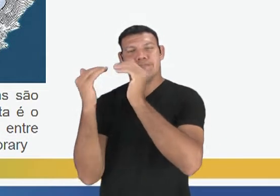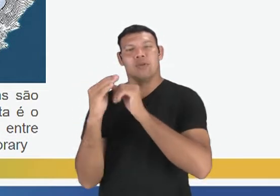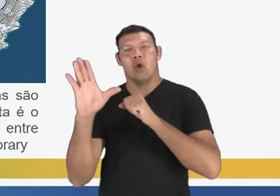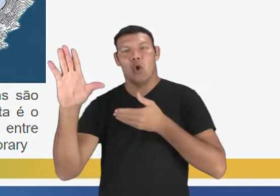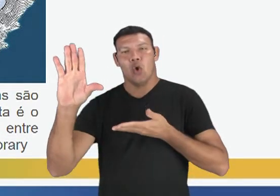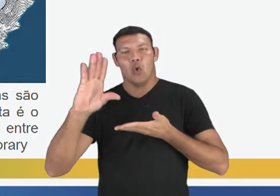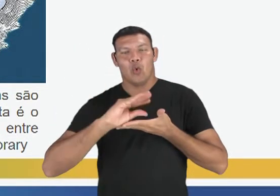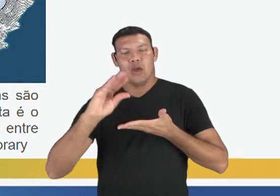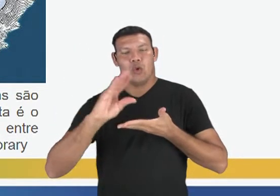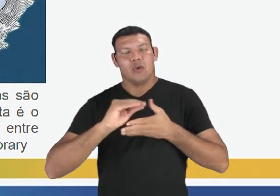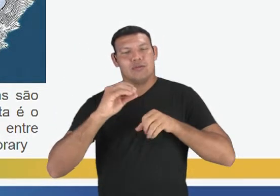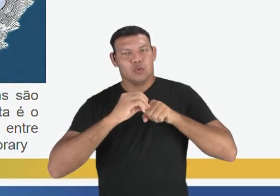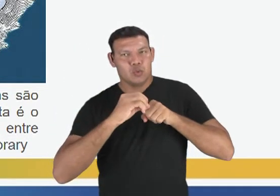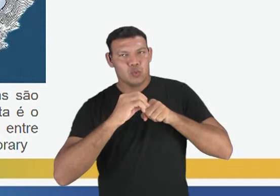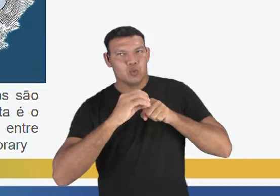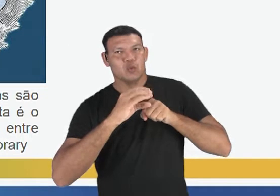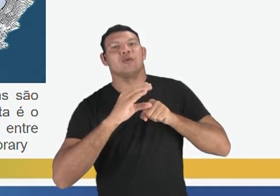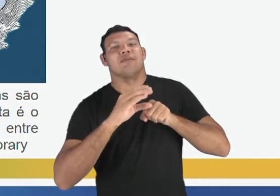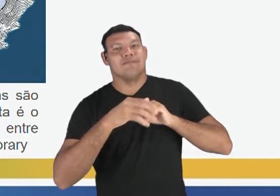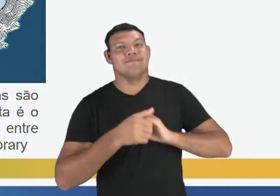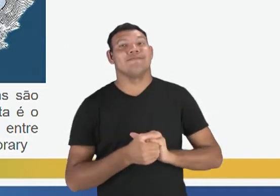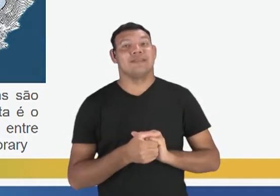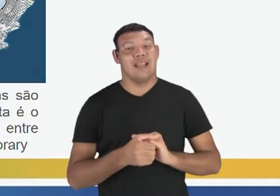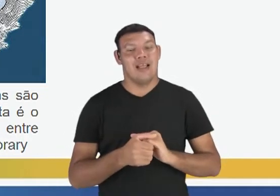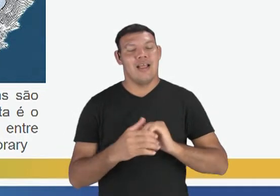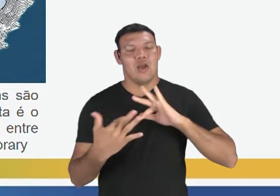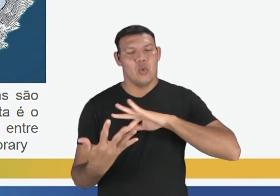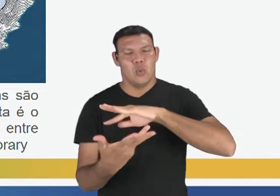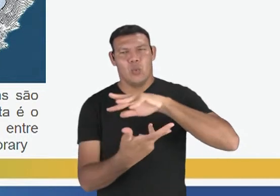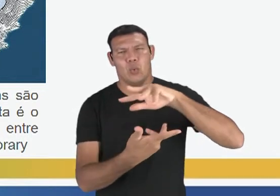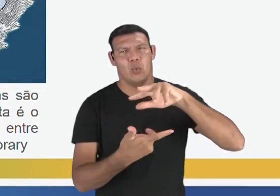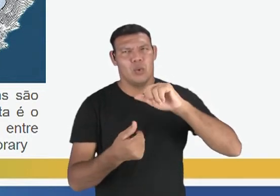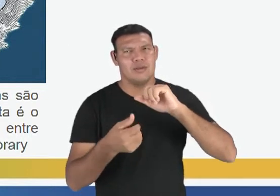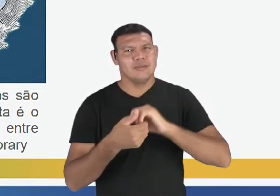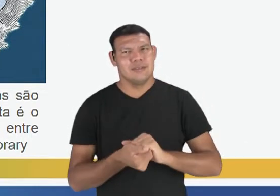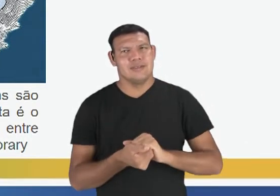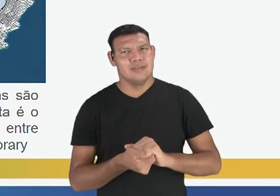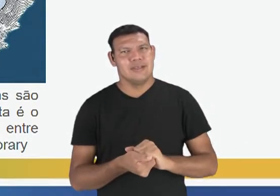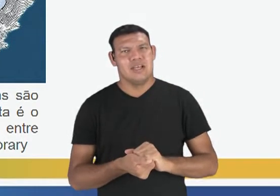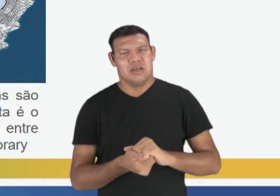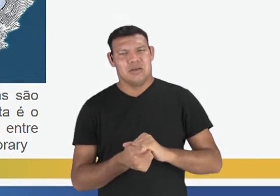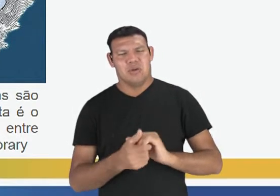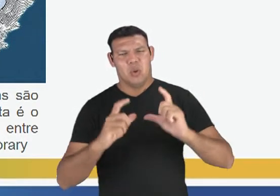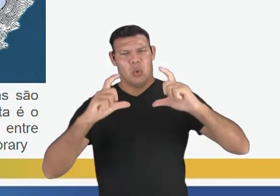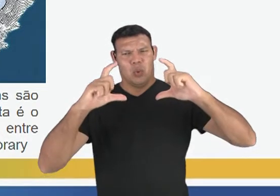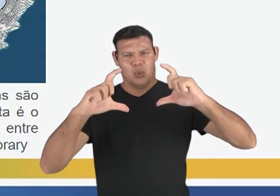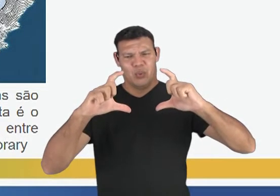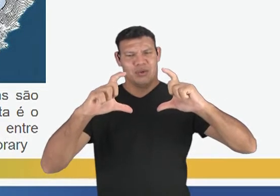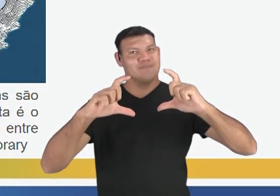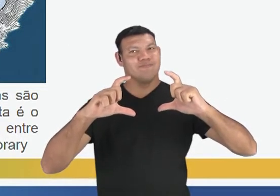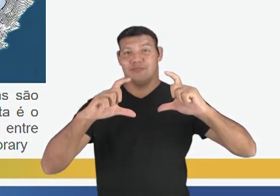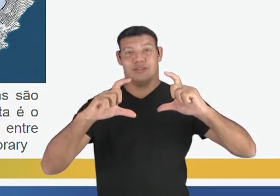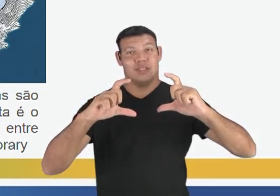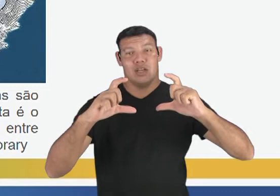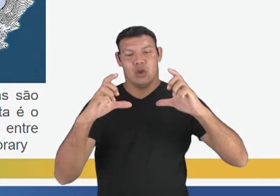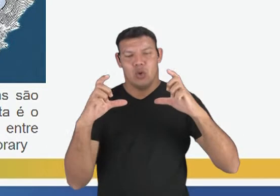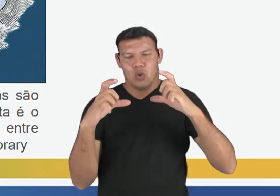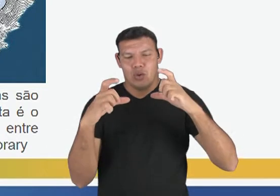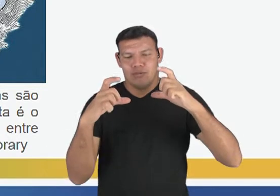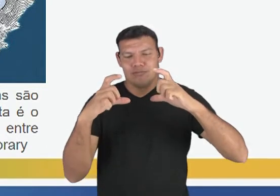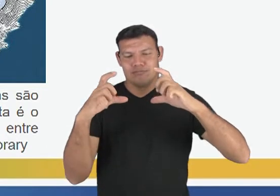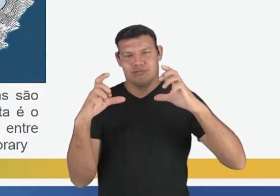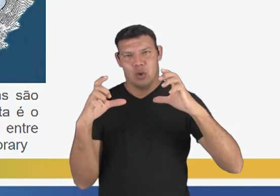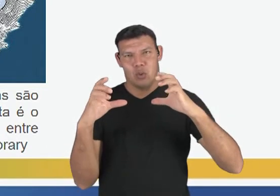do conhecimento parecia indicar que a Terra não era perfeitamente esférica, mas elipsoide